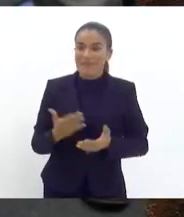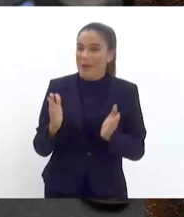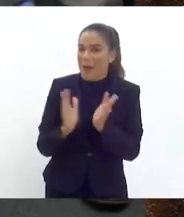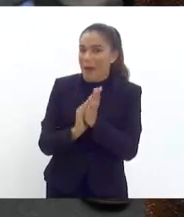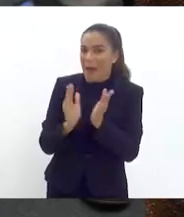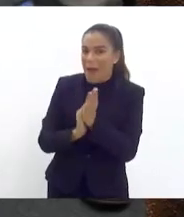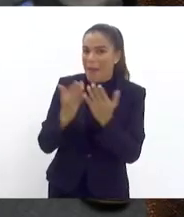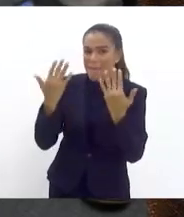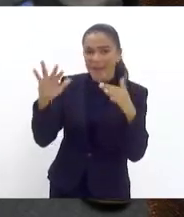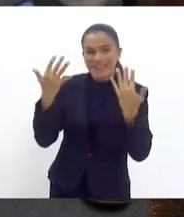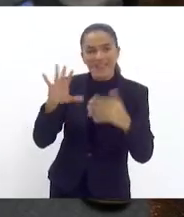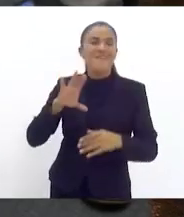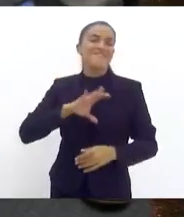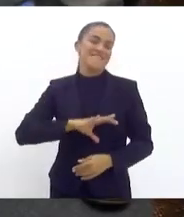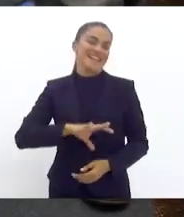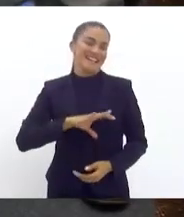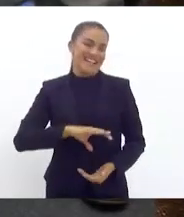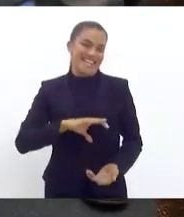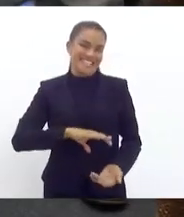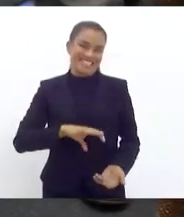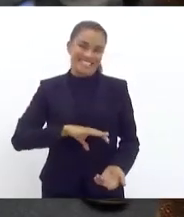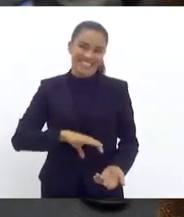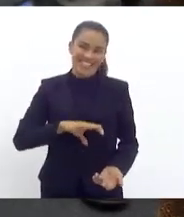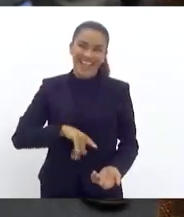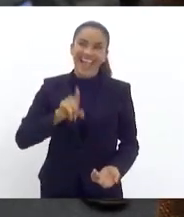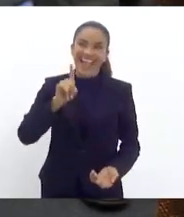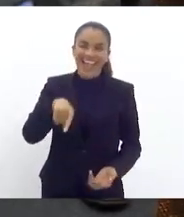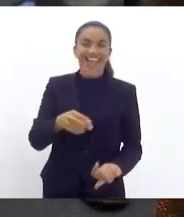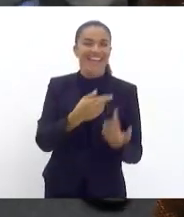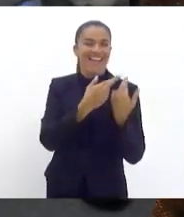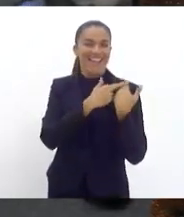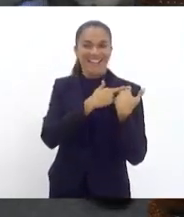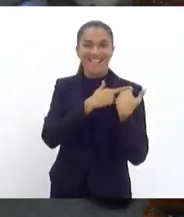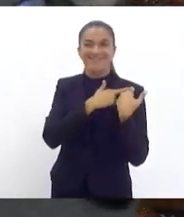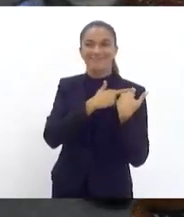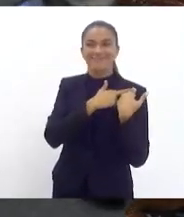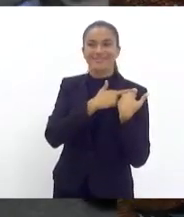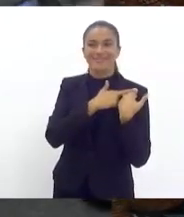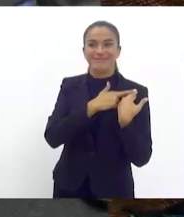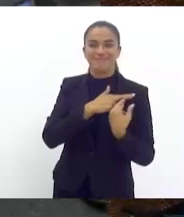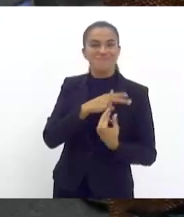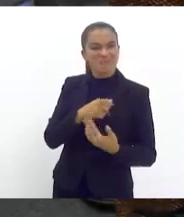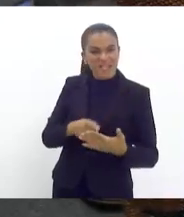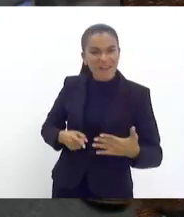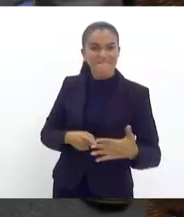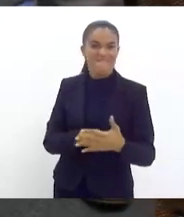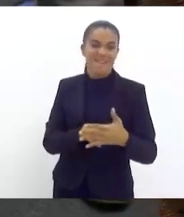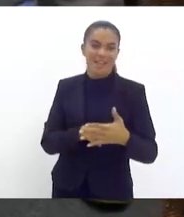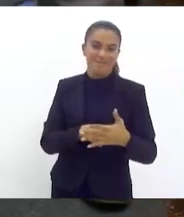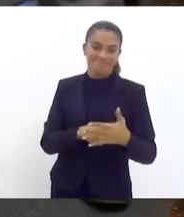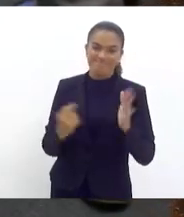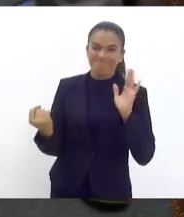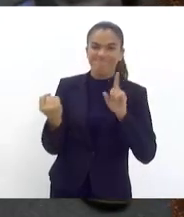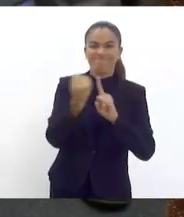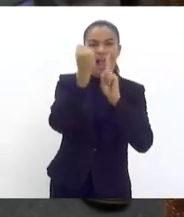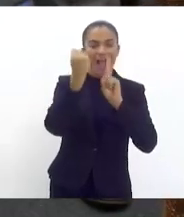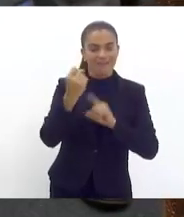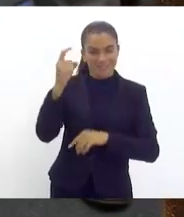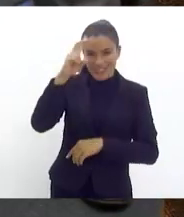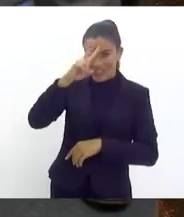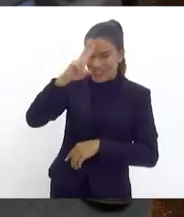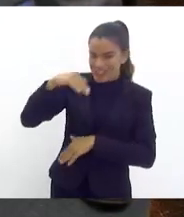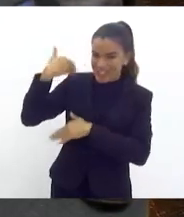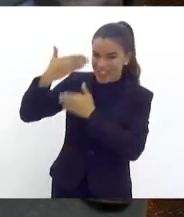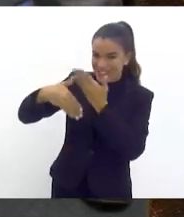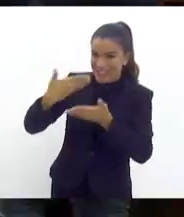aplaudir o Vasco da Gama, que é responsável por essa resposta histórica. Por isso, deputada Índia